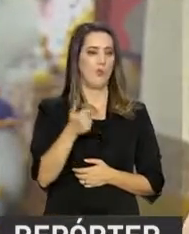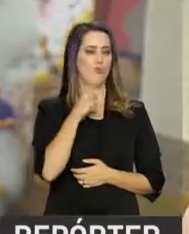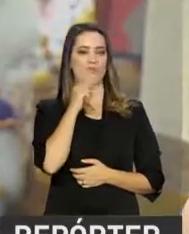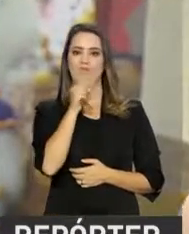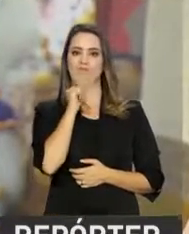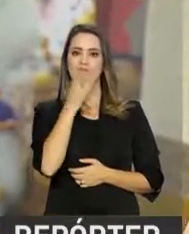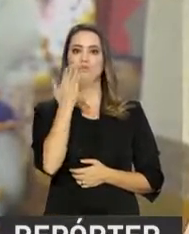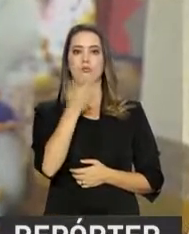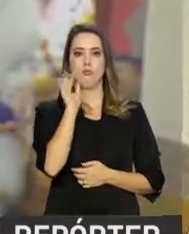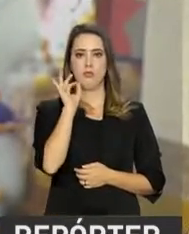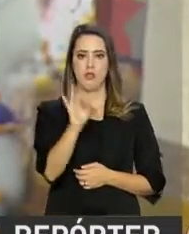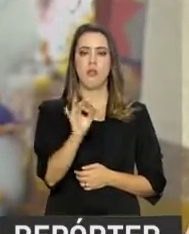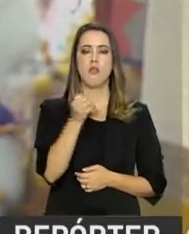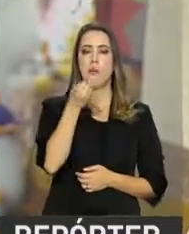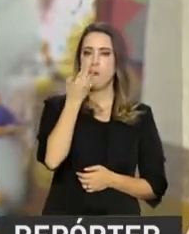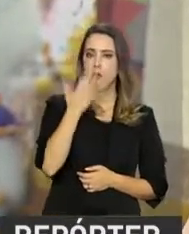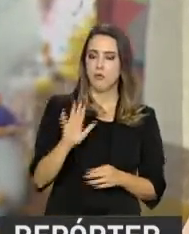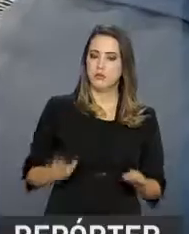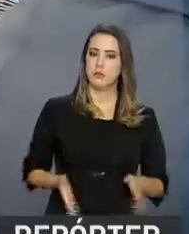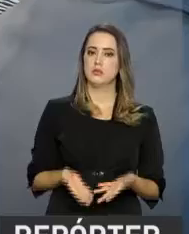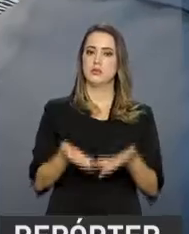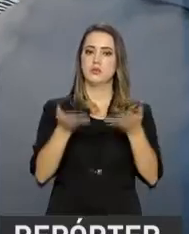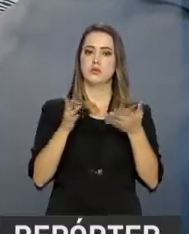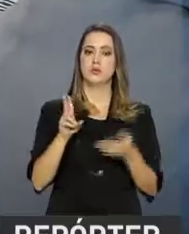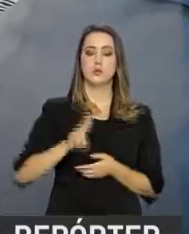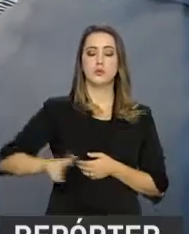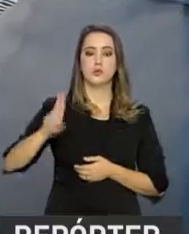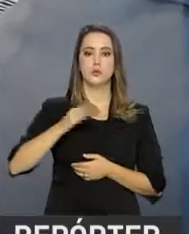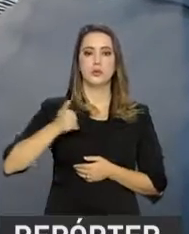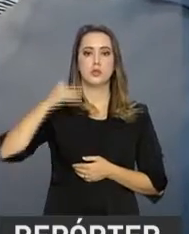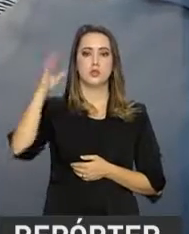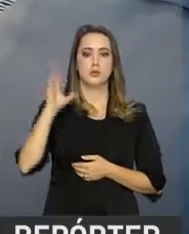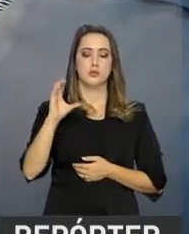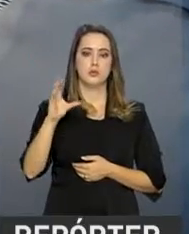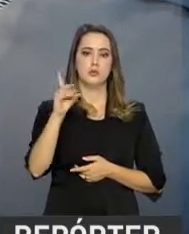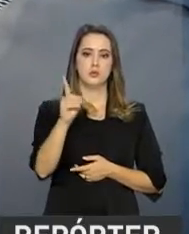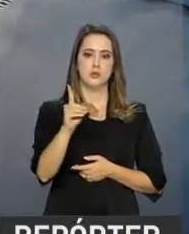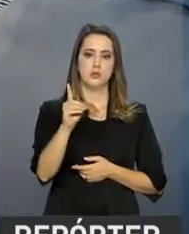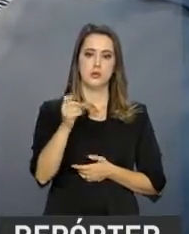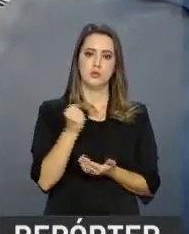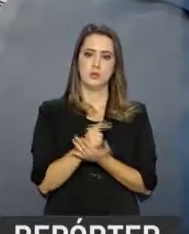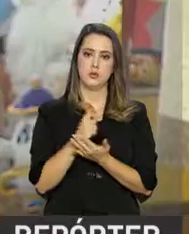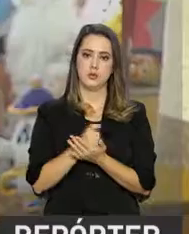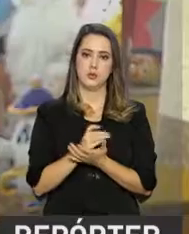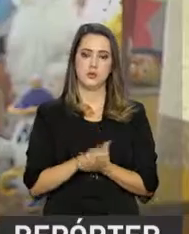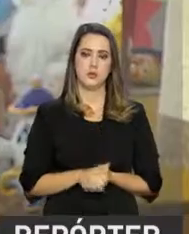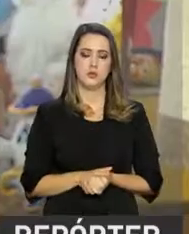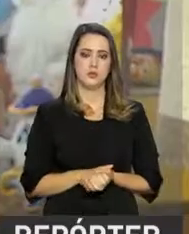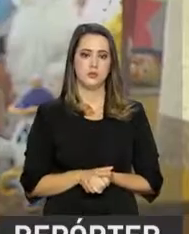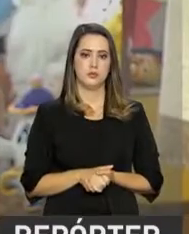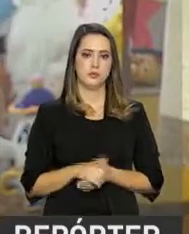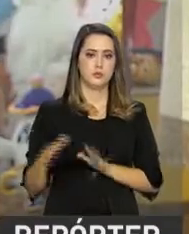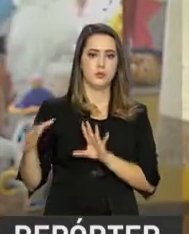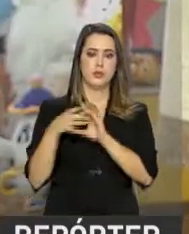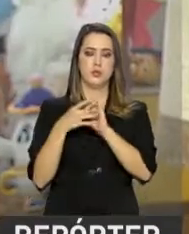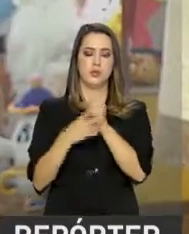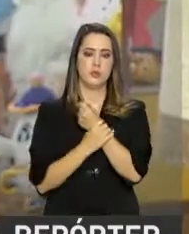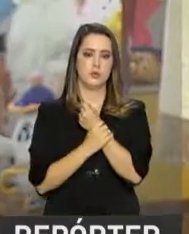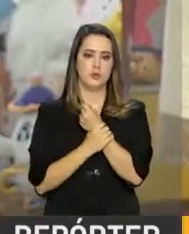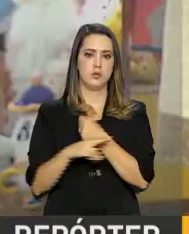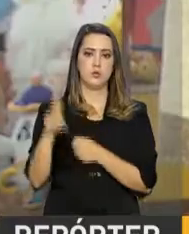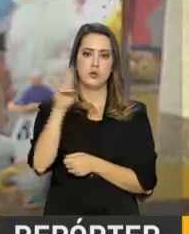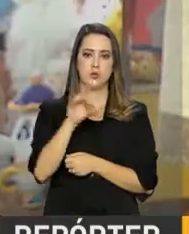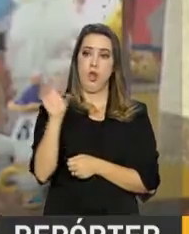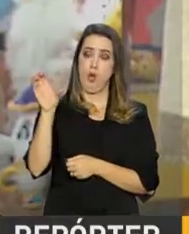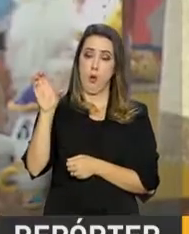dúvida a medida vai incentivar o maior uso do cartão de débito nas compras vale a segurança de